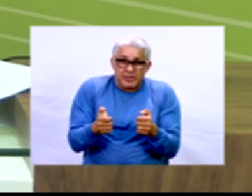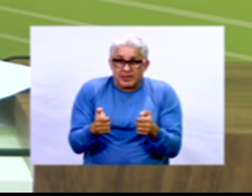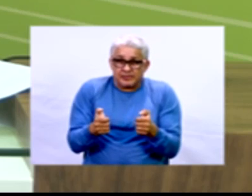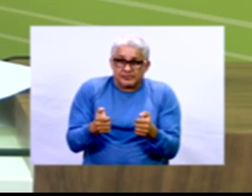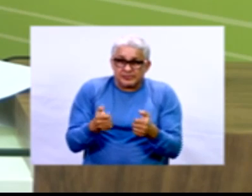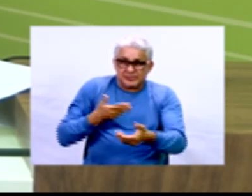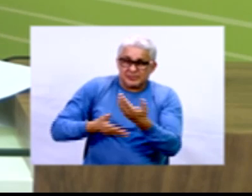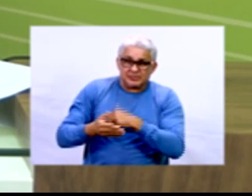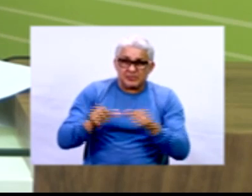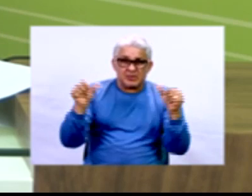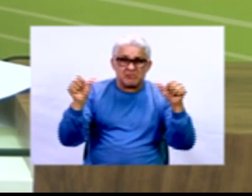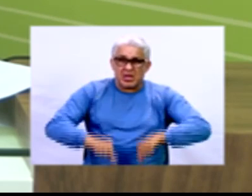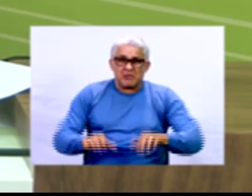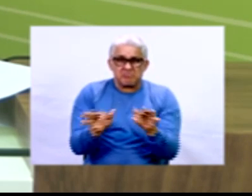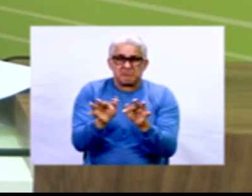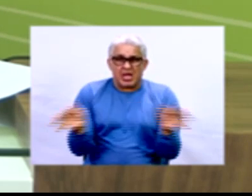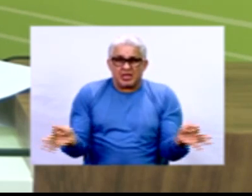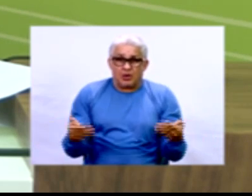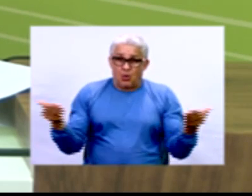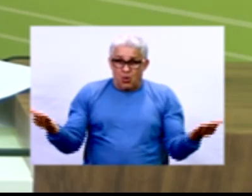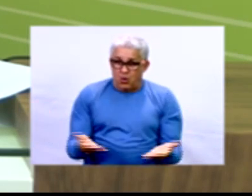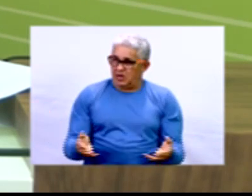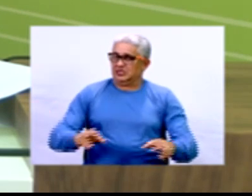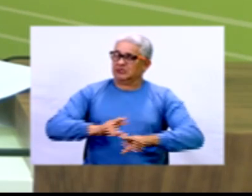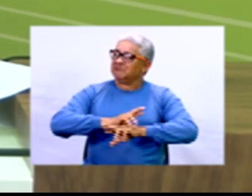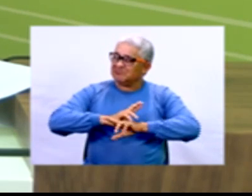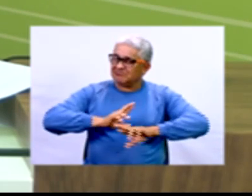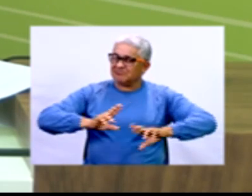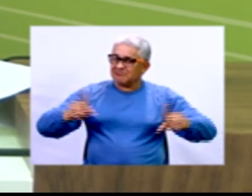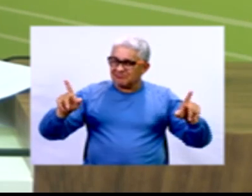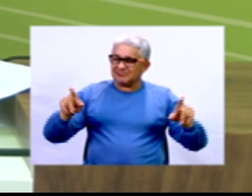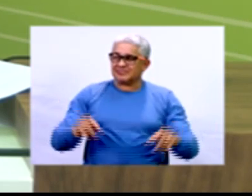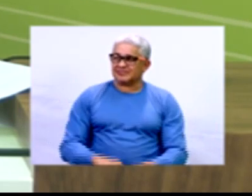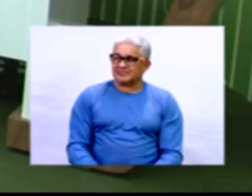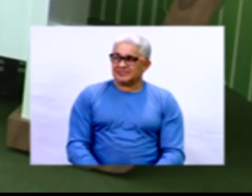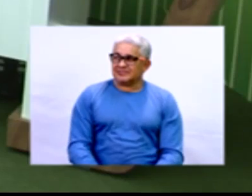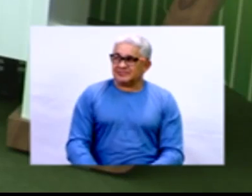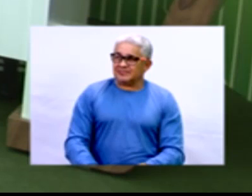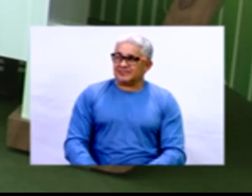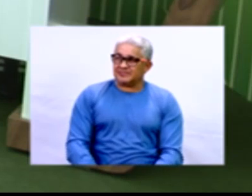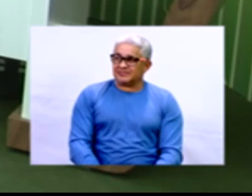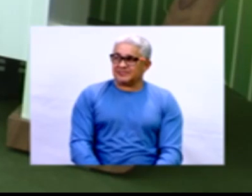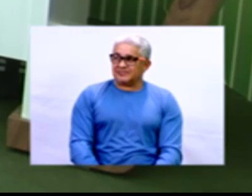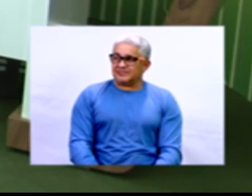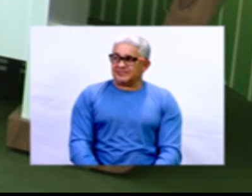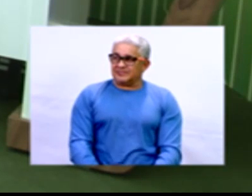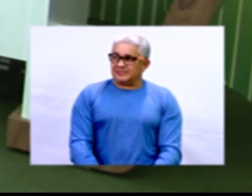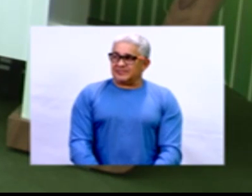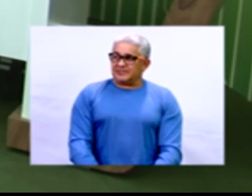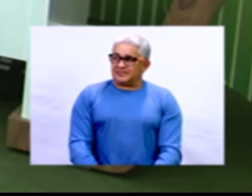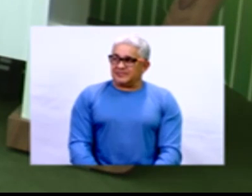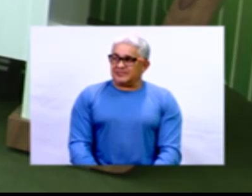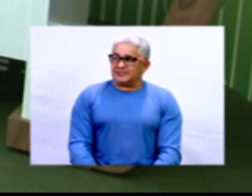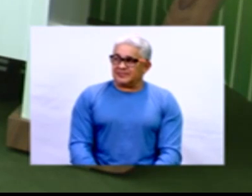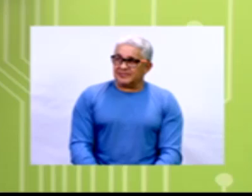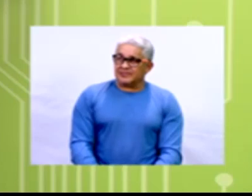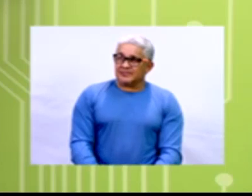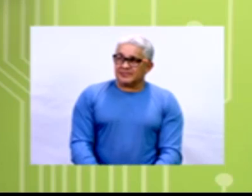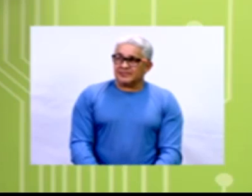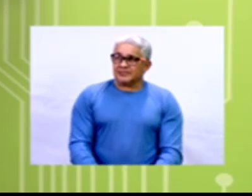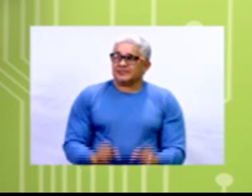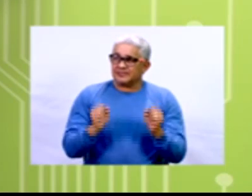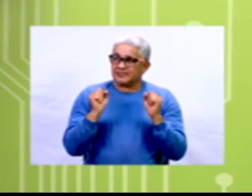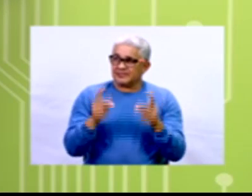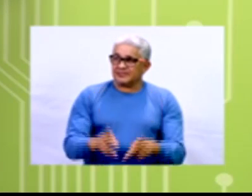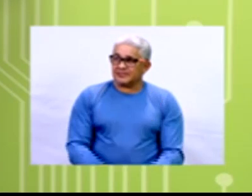era bem, se compararmos com hoje, mínima, né? É isso, professora. É isso, então o professor Charles,